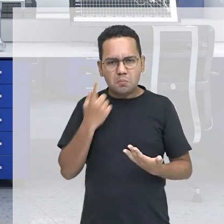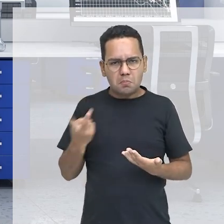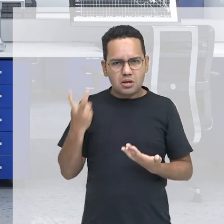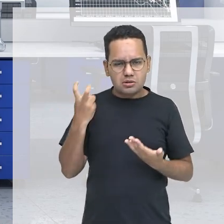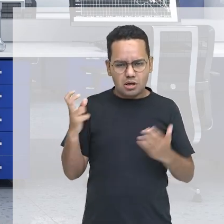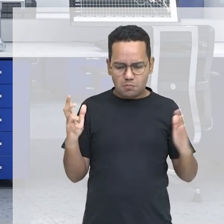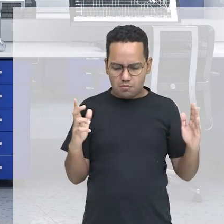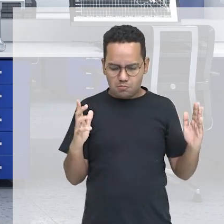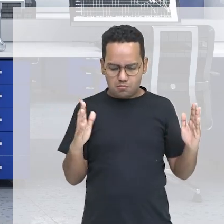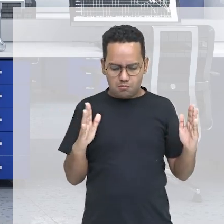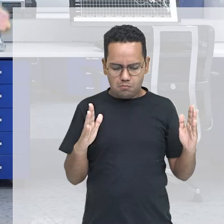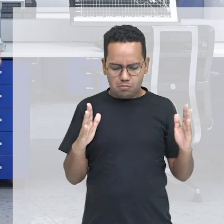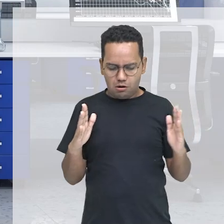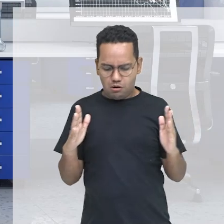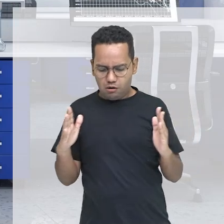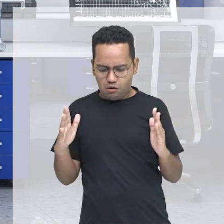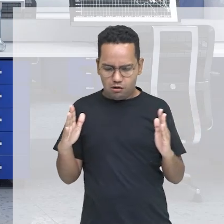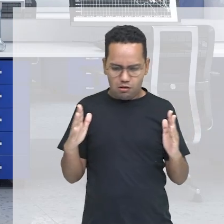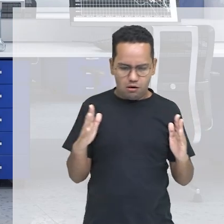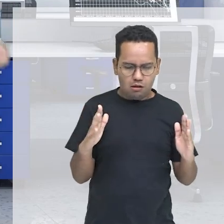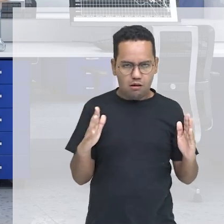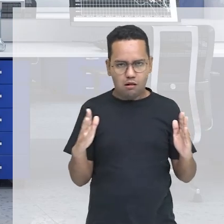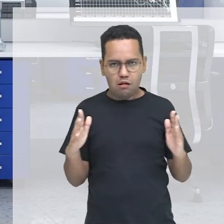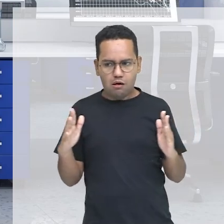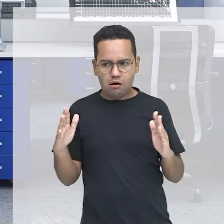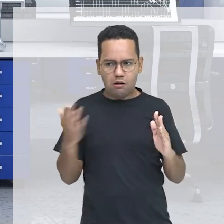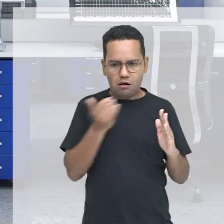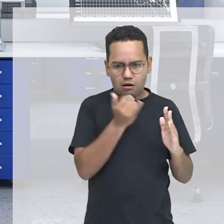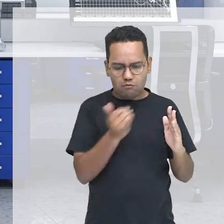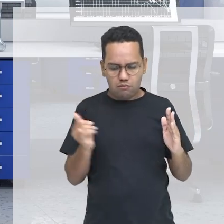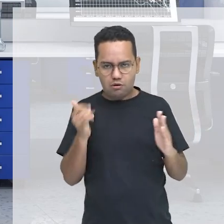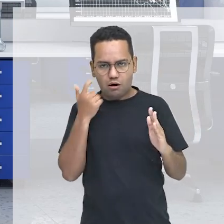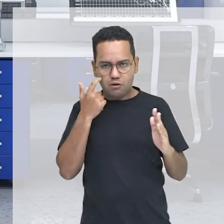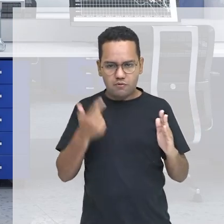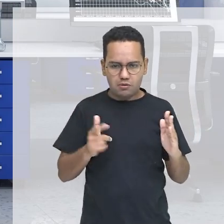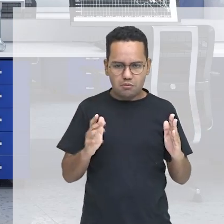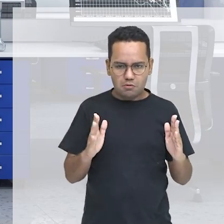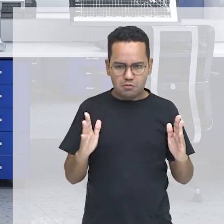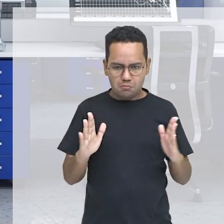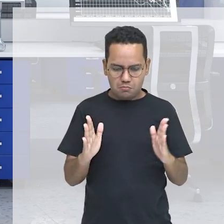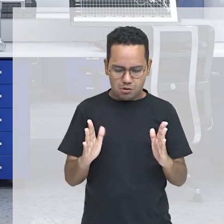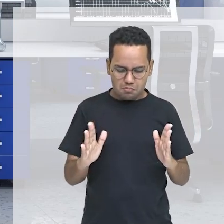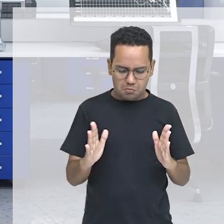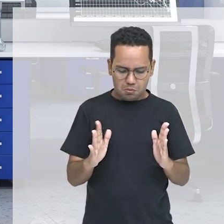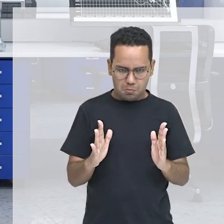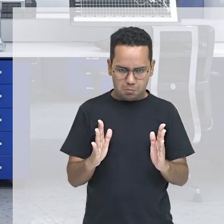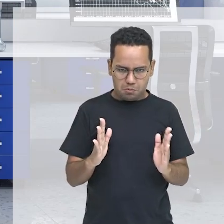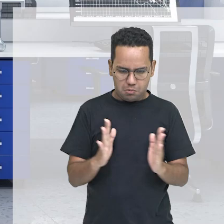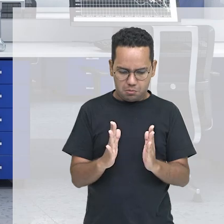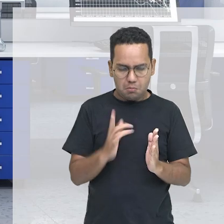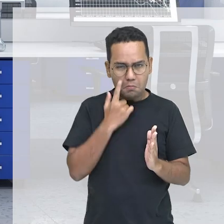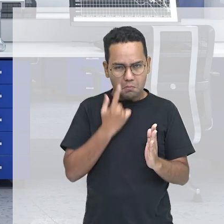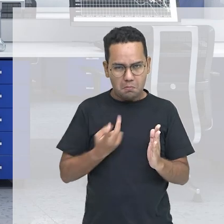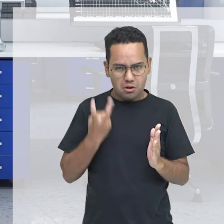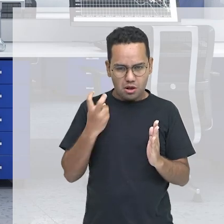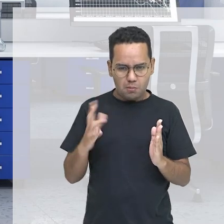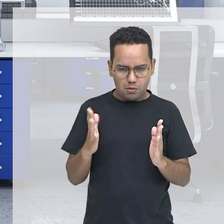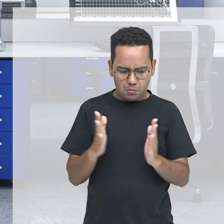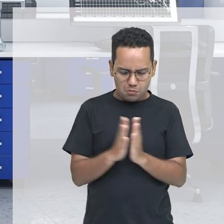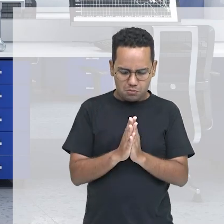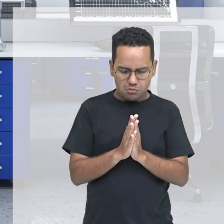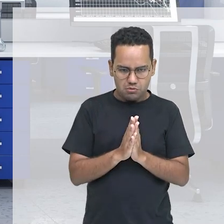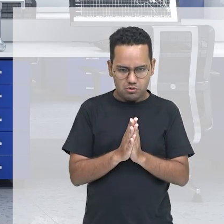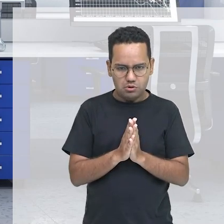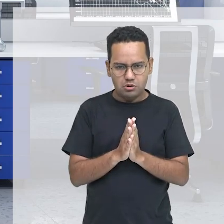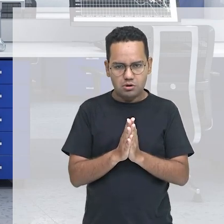raios, ou seja, é a eletricidade. Você observa aqui, ó, quando eu estou fechando aqui